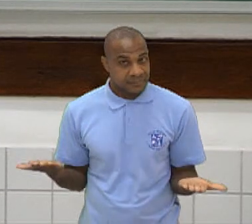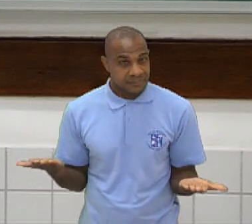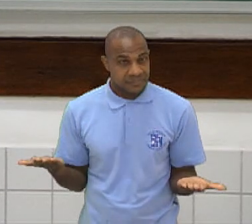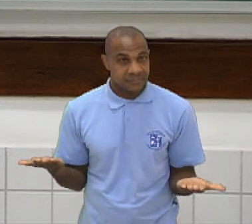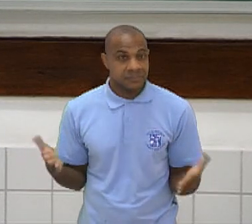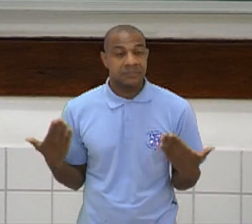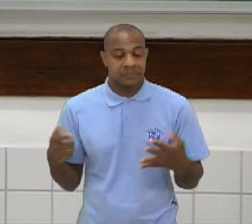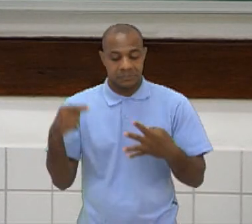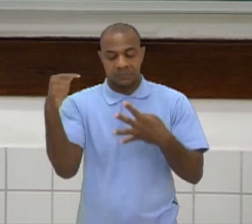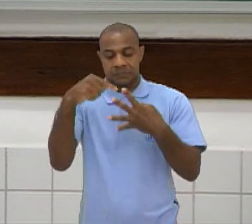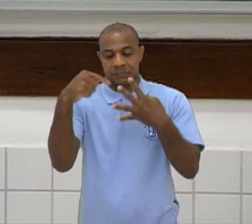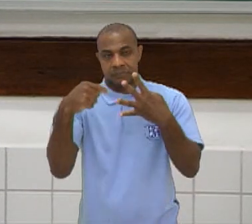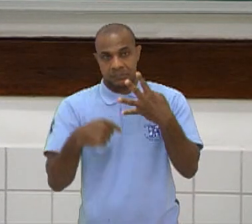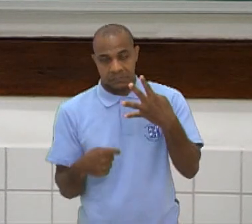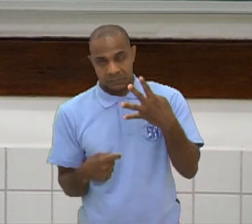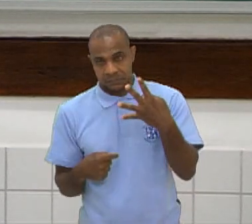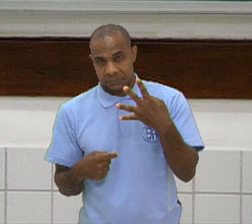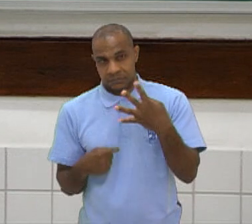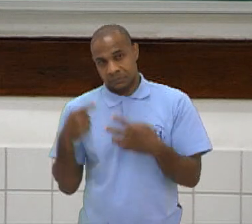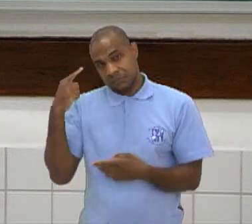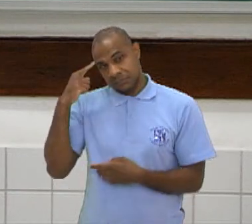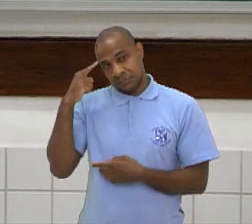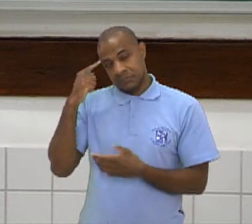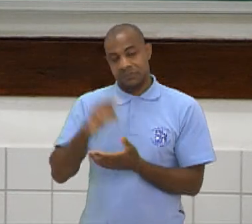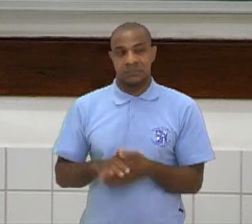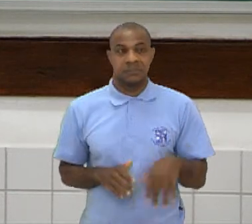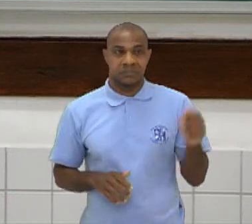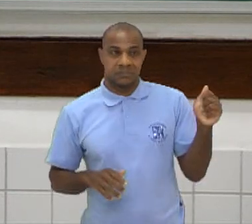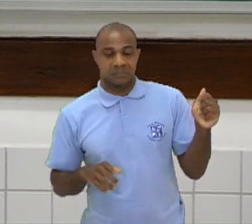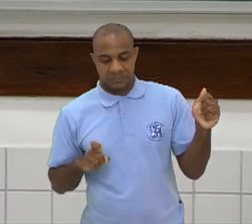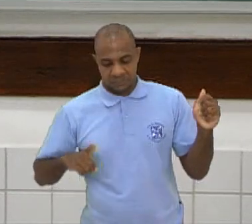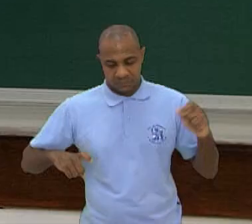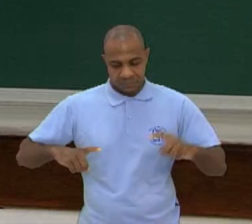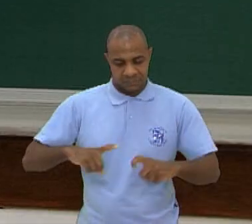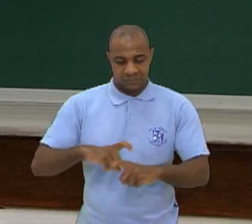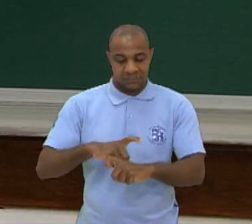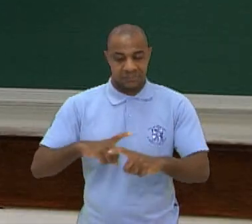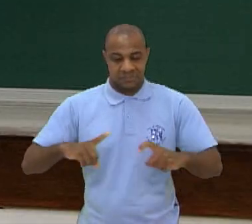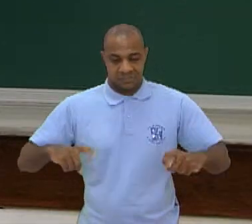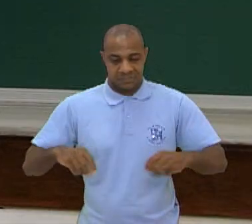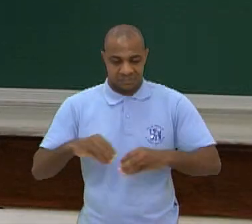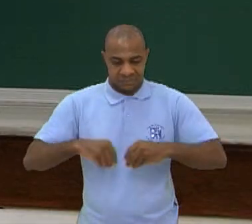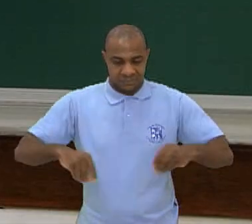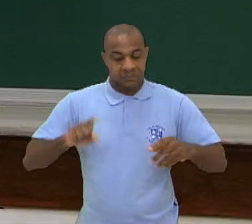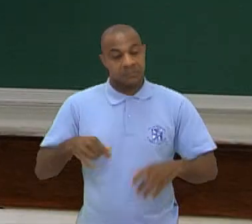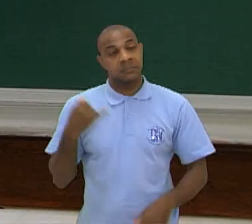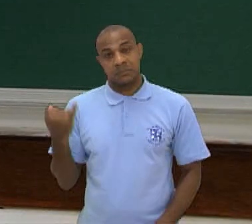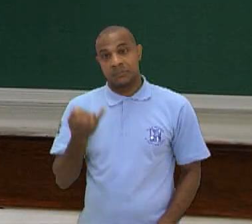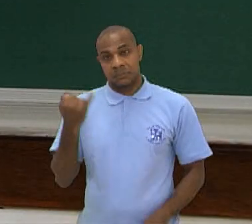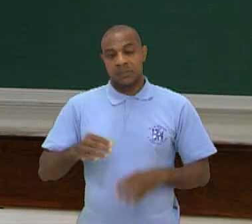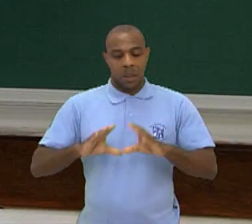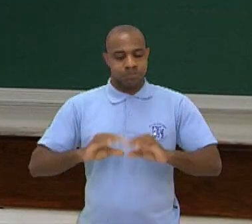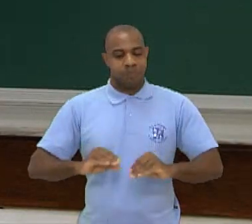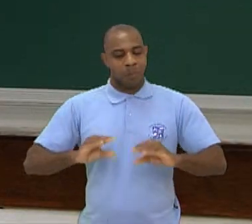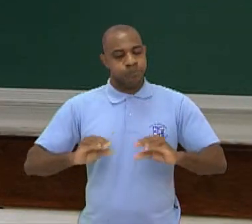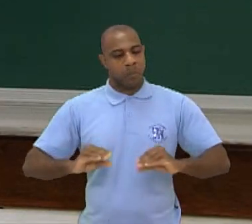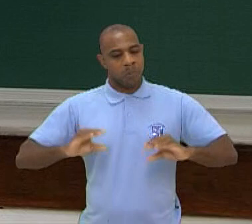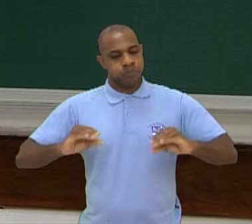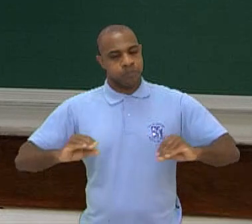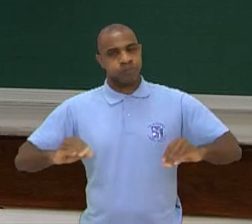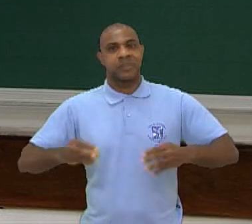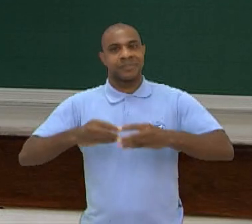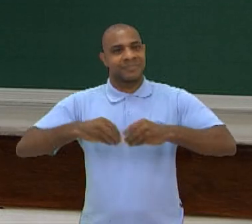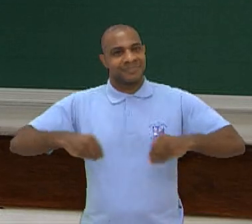aí, gente, qual que é? Vamos pensar junto aqui? A adição de minhoca na terra. Minhoca é muito importante para aerar o solo, ela também